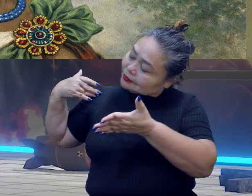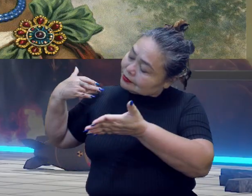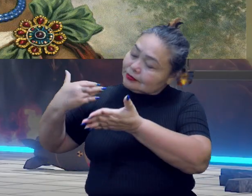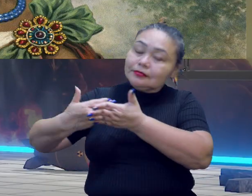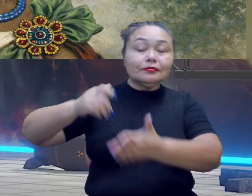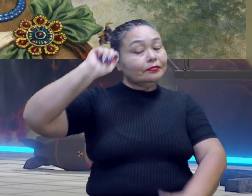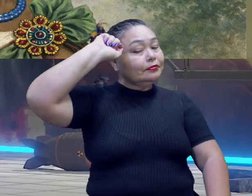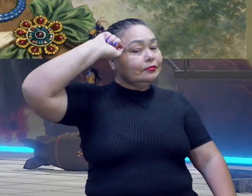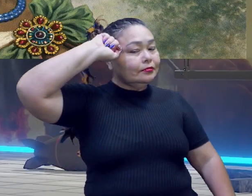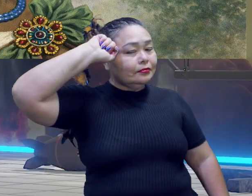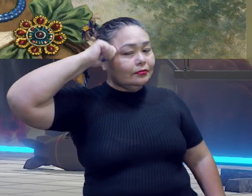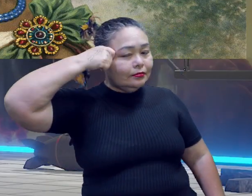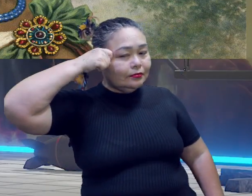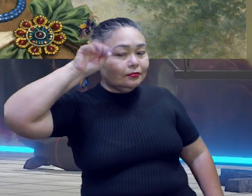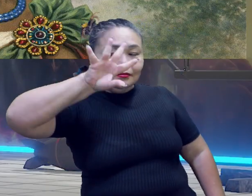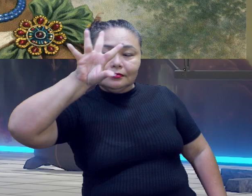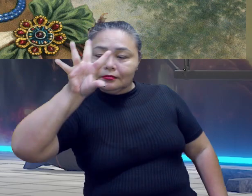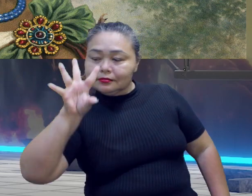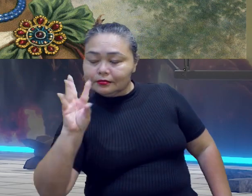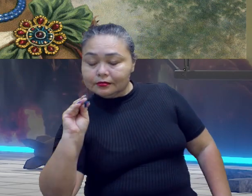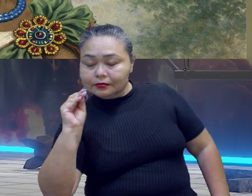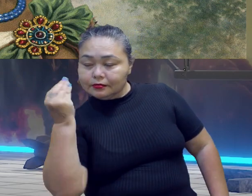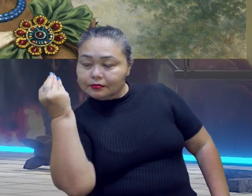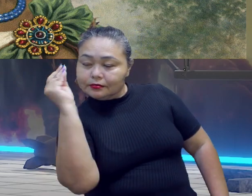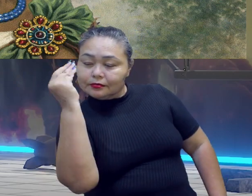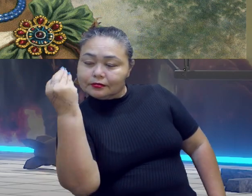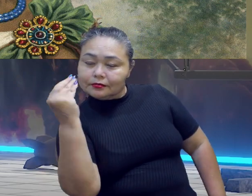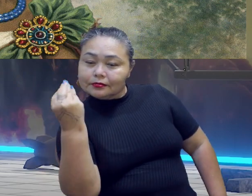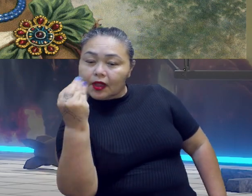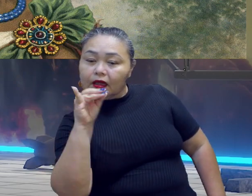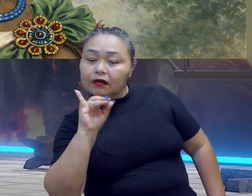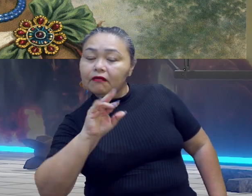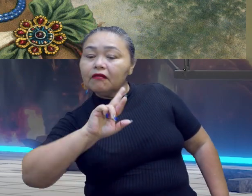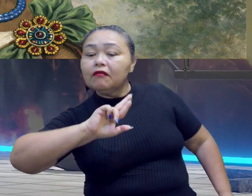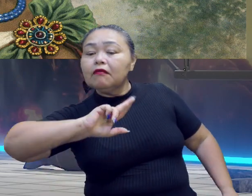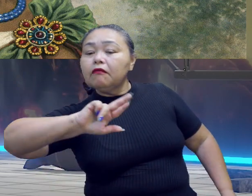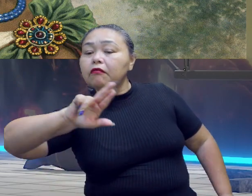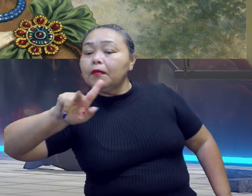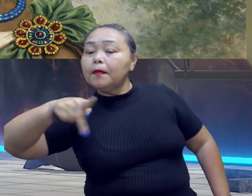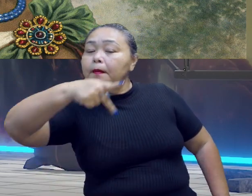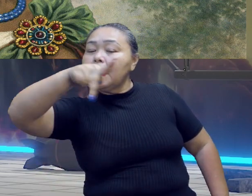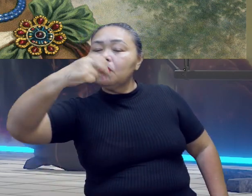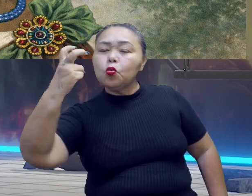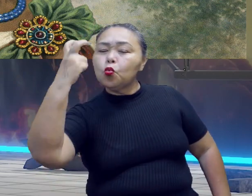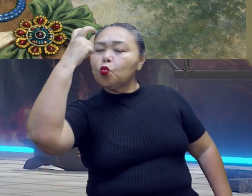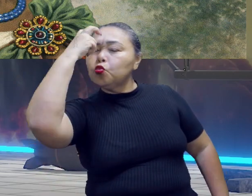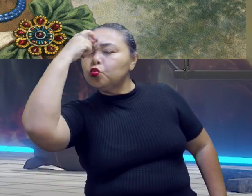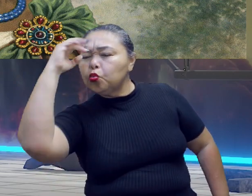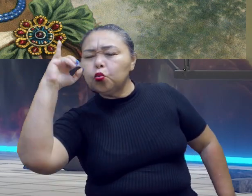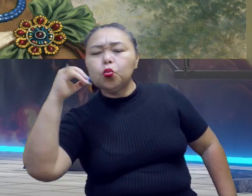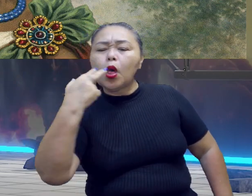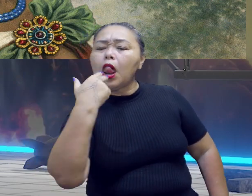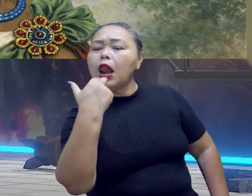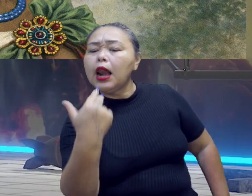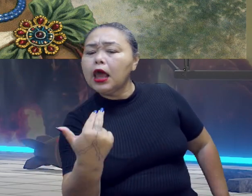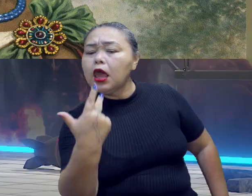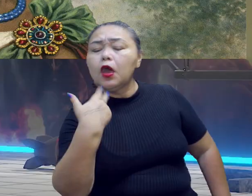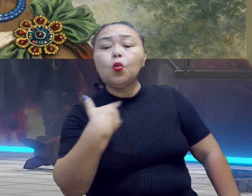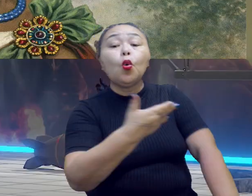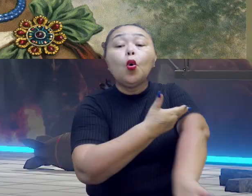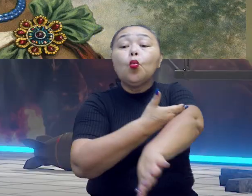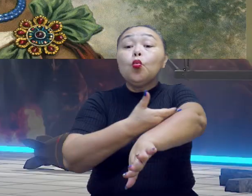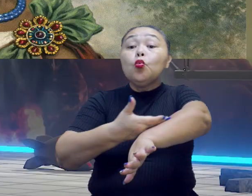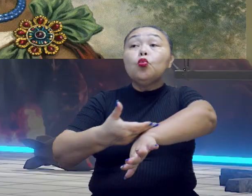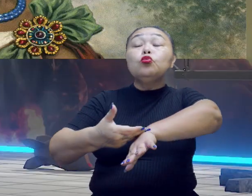A África é um continente formado por vários países com cultura, língua, costumes